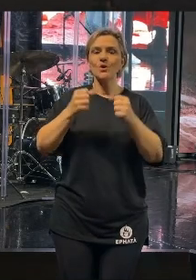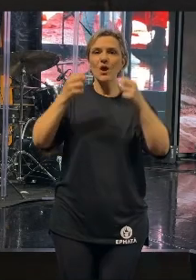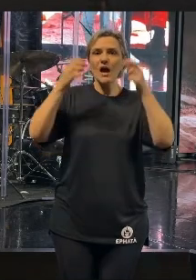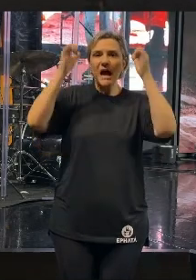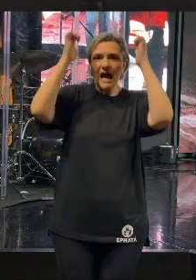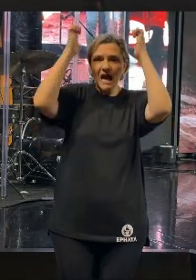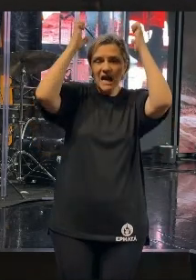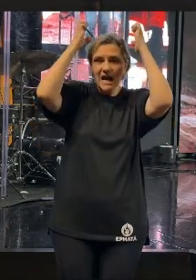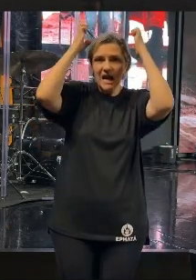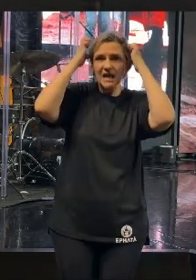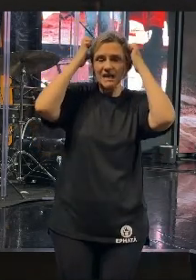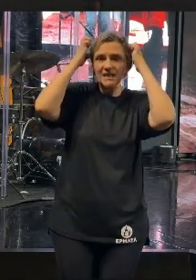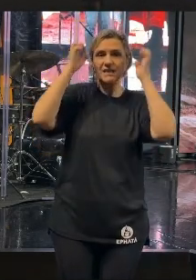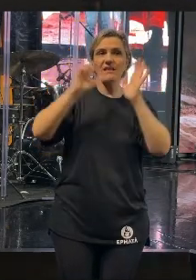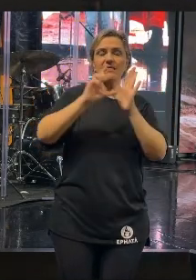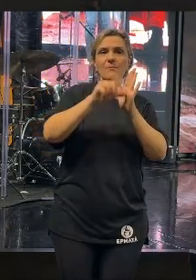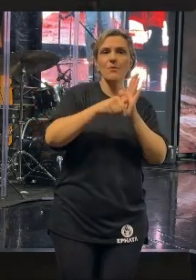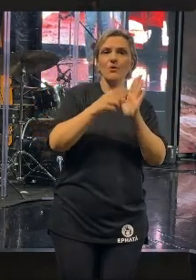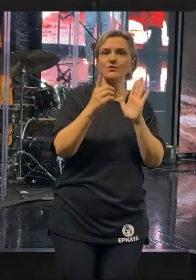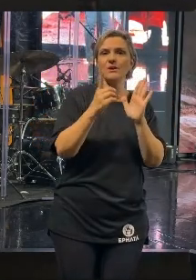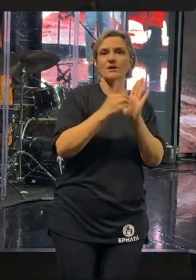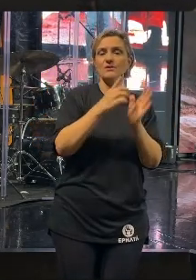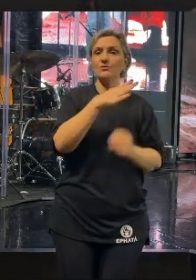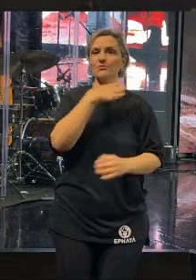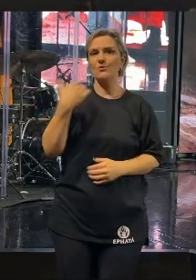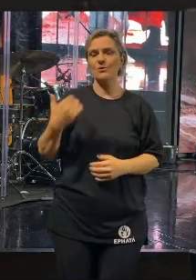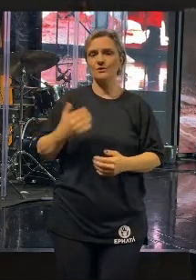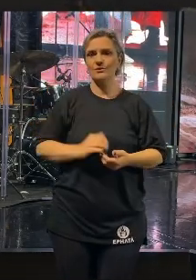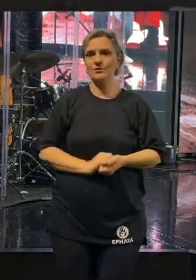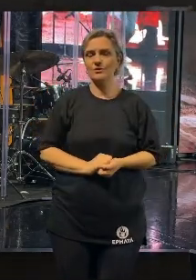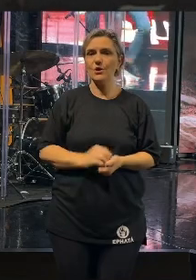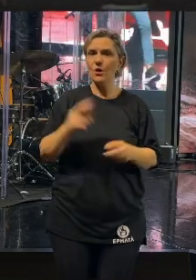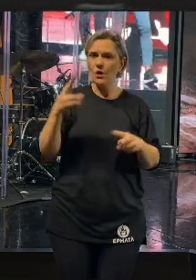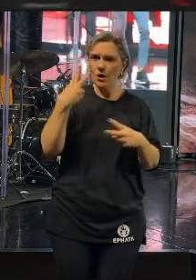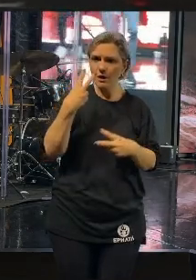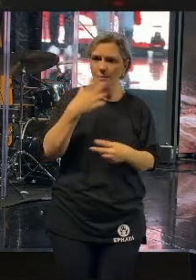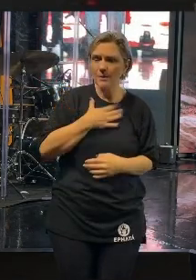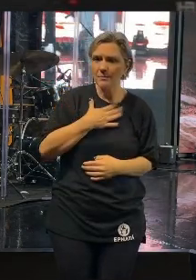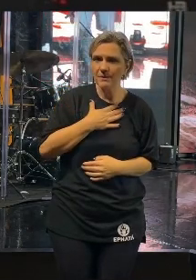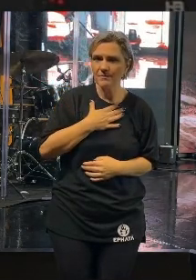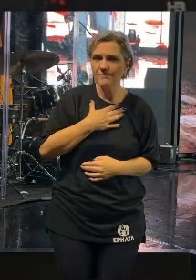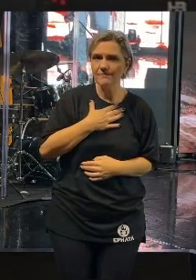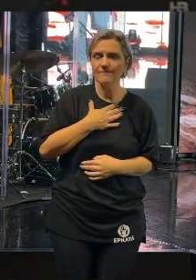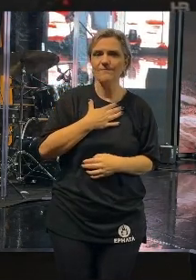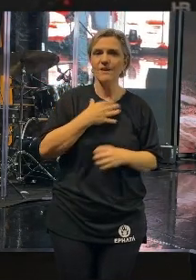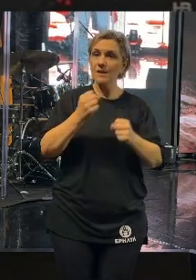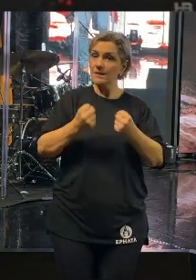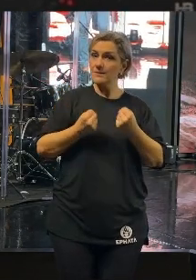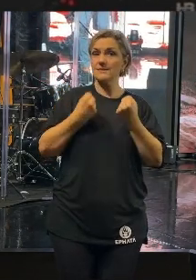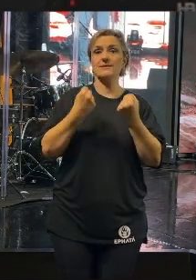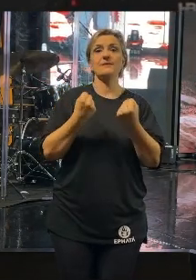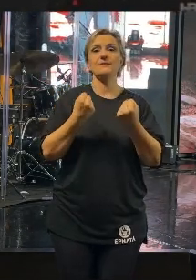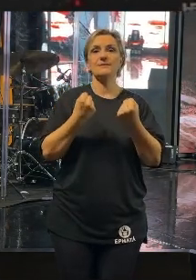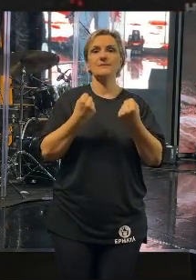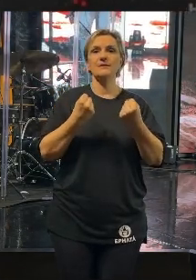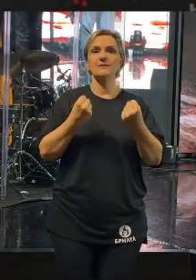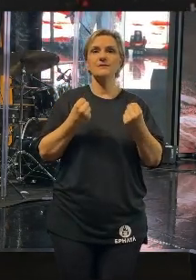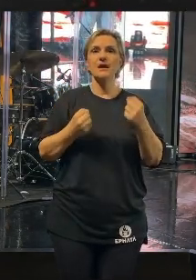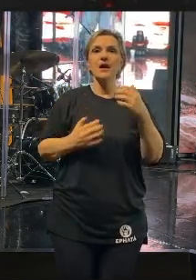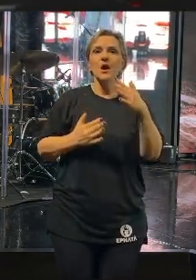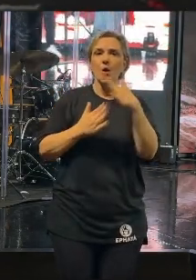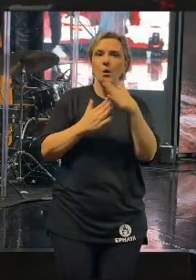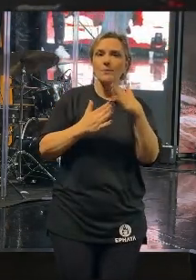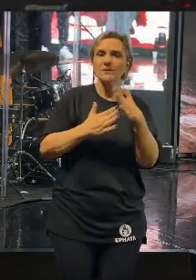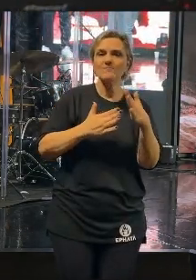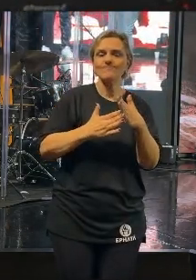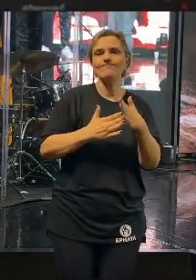rainha Esté depois do decreto de morte? Olha para mim. Resistências, obstáculos,